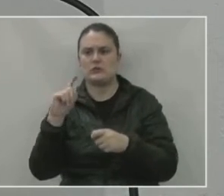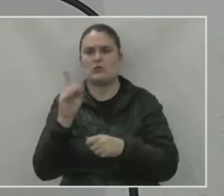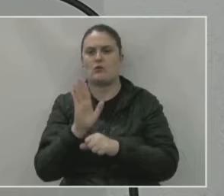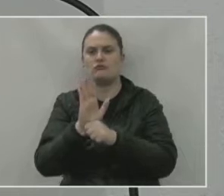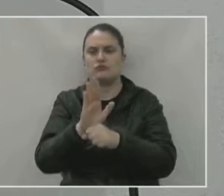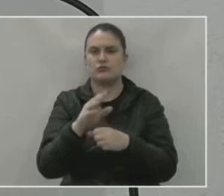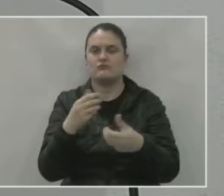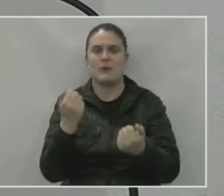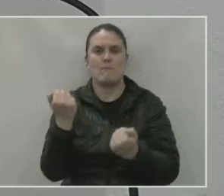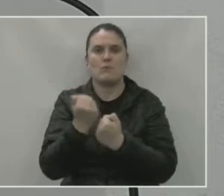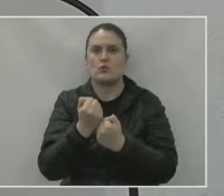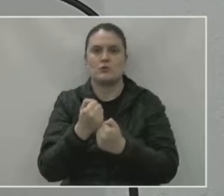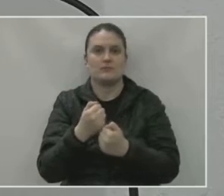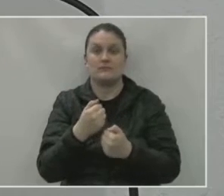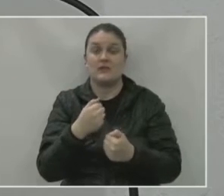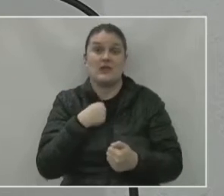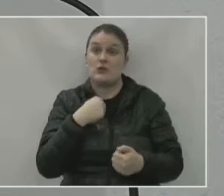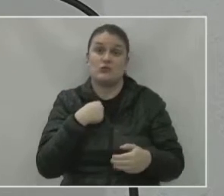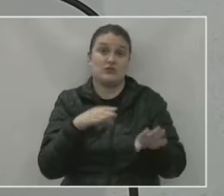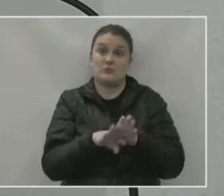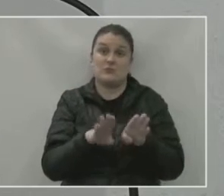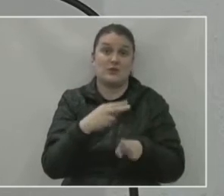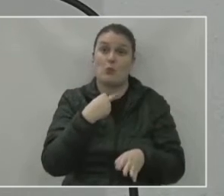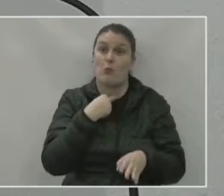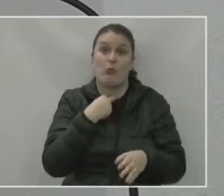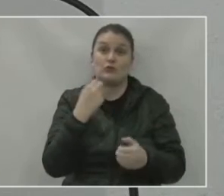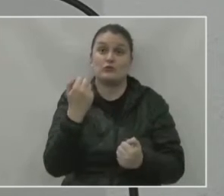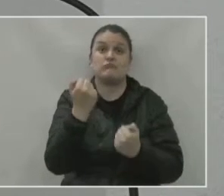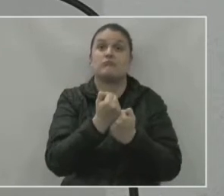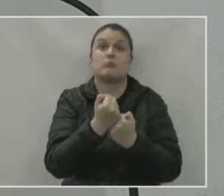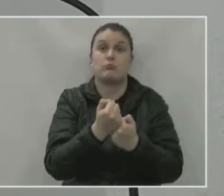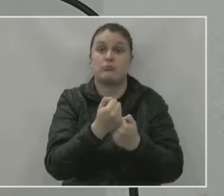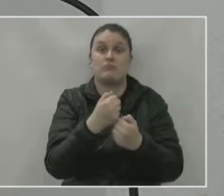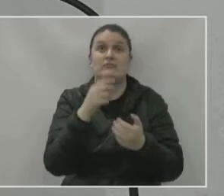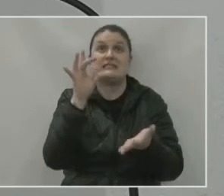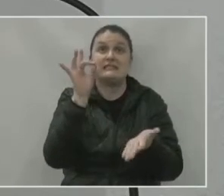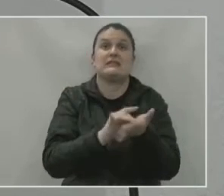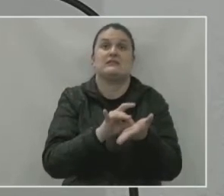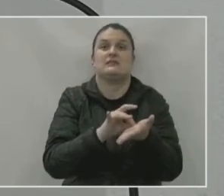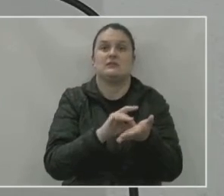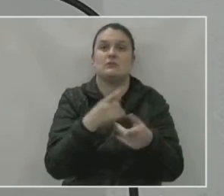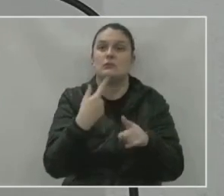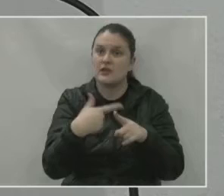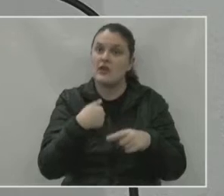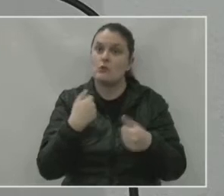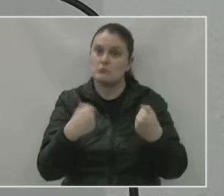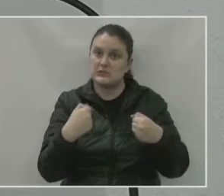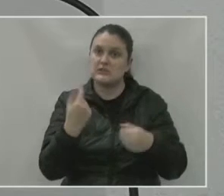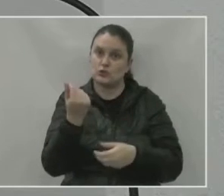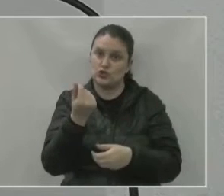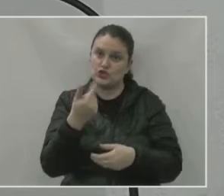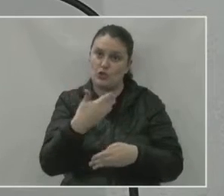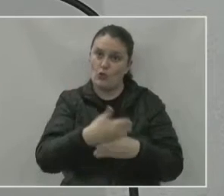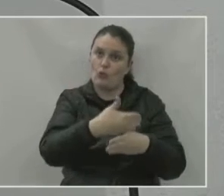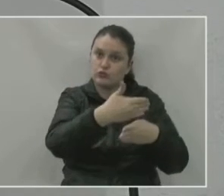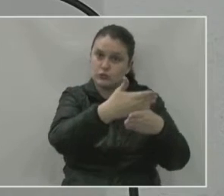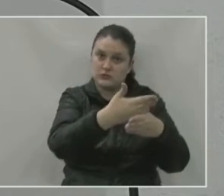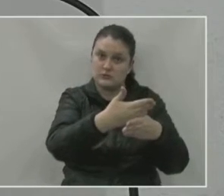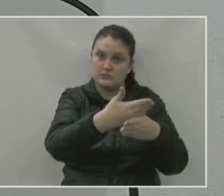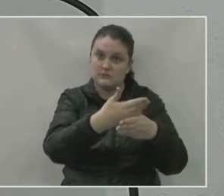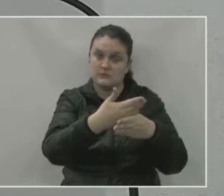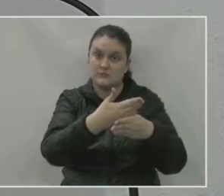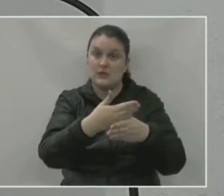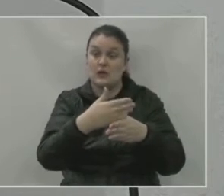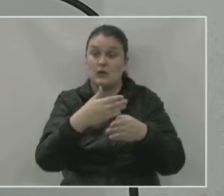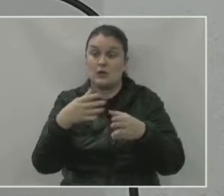situação. A cadeia eu também não posso garantir, precisa ser de dinheiro para nós edificarmos ali. O Juizado